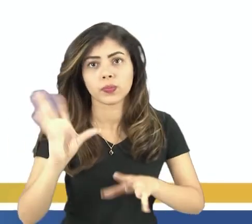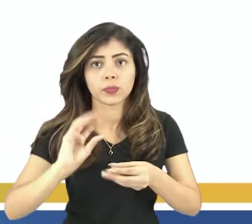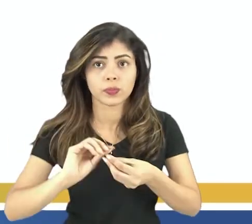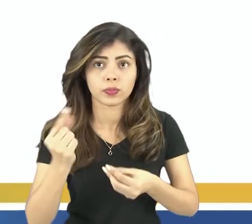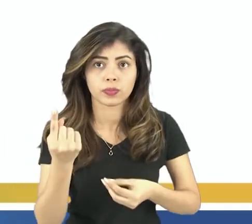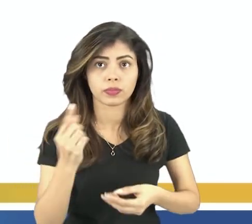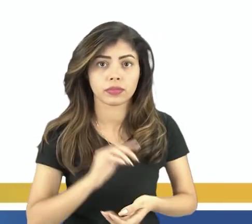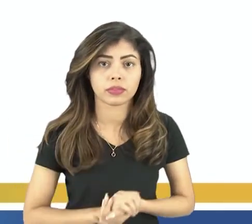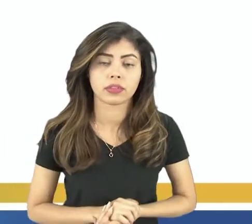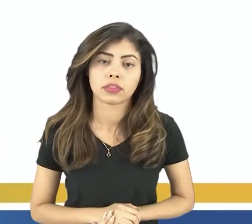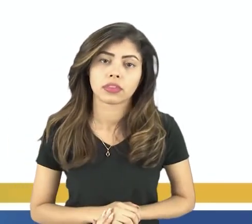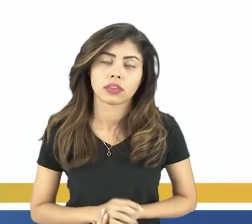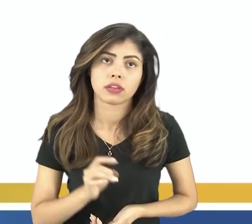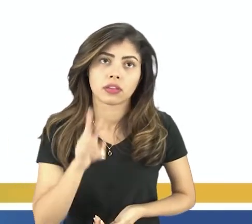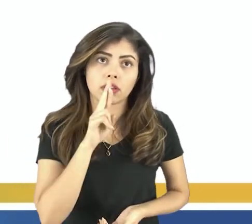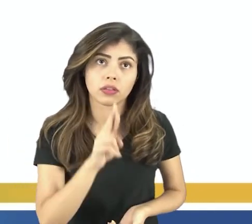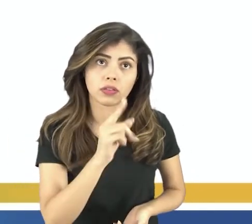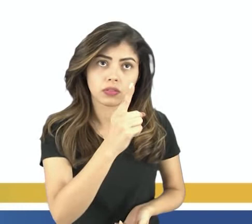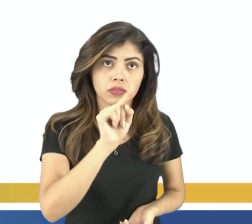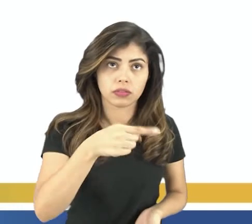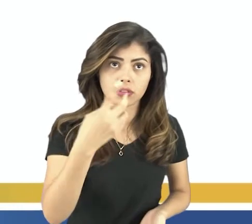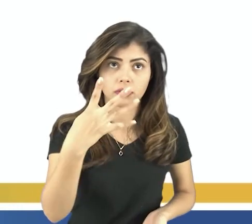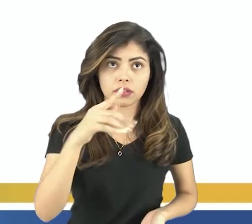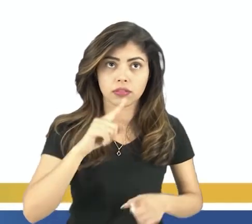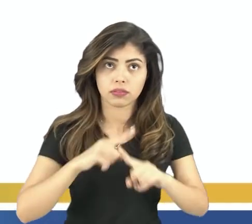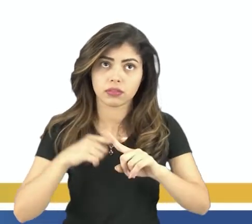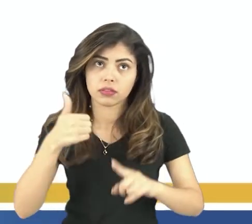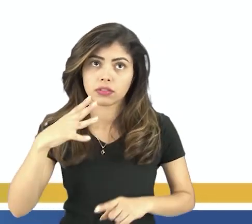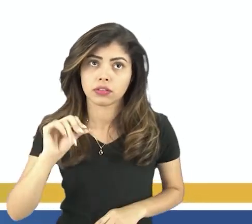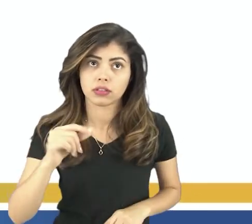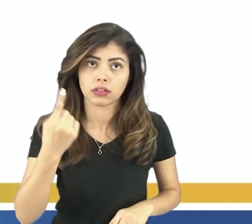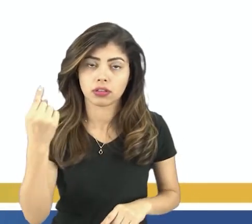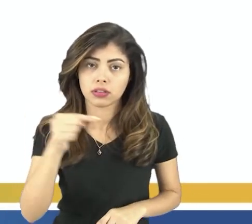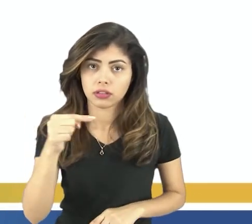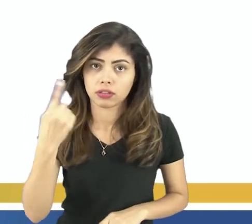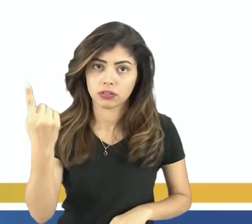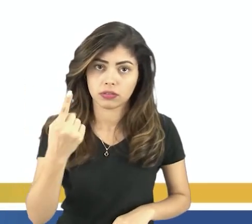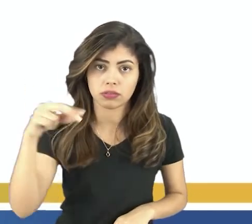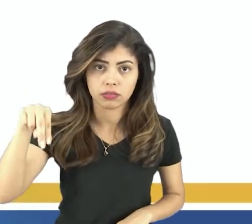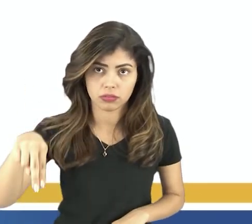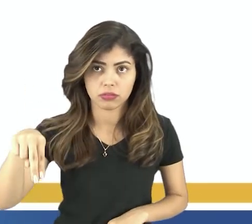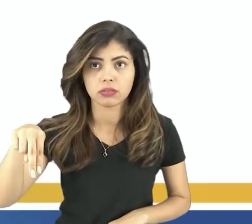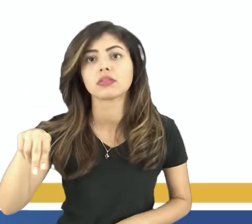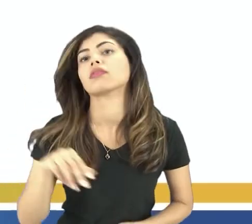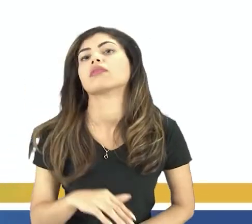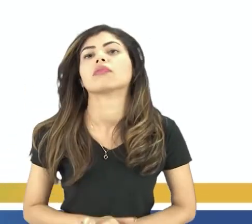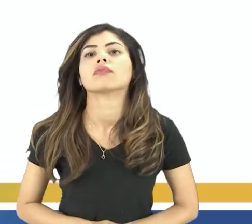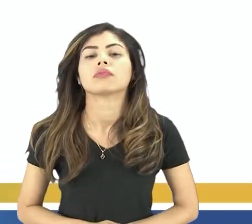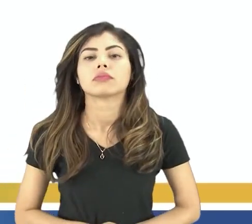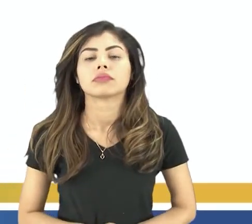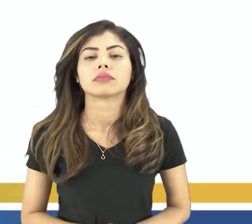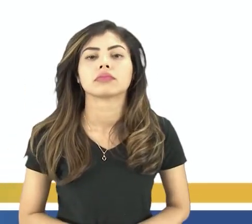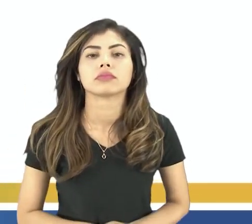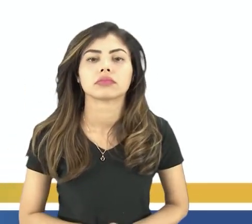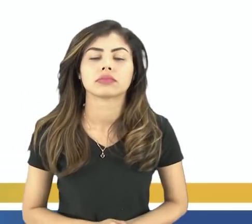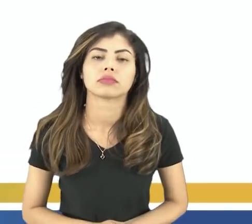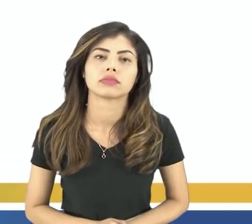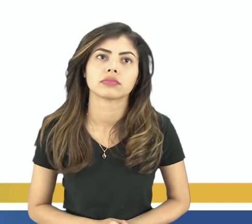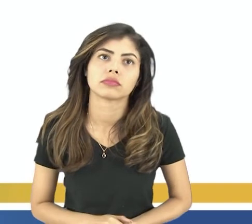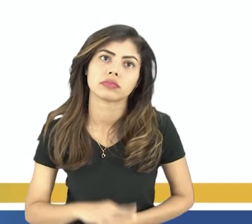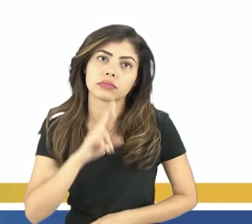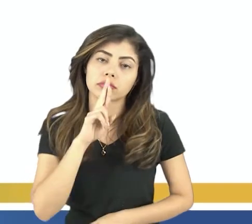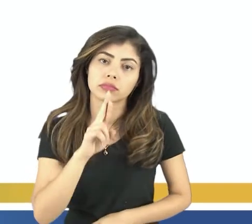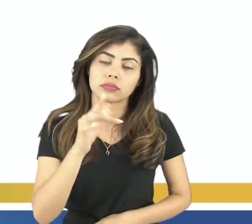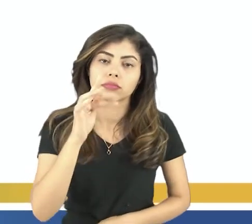expoente, ficando na resposta 1,4 vezes 10 elevado a menos 1. Lembrando,